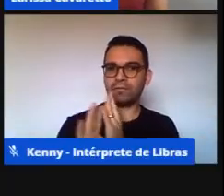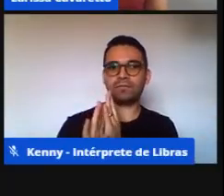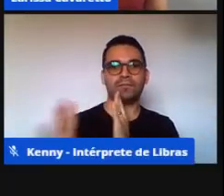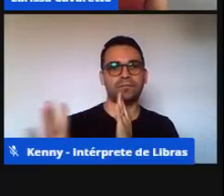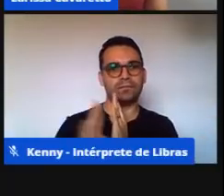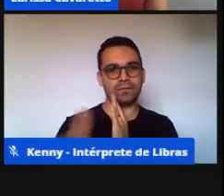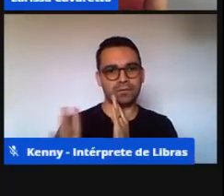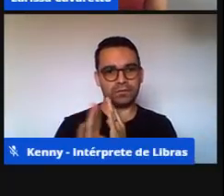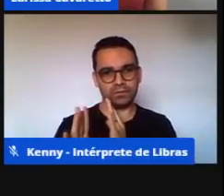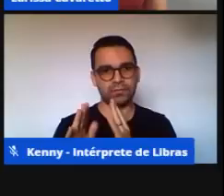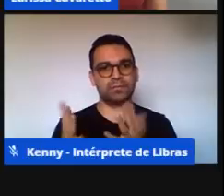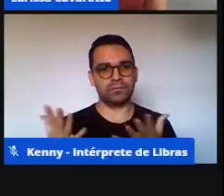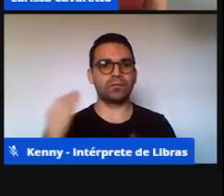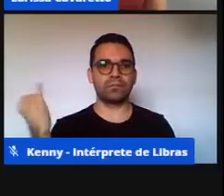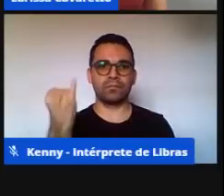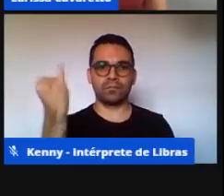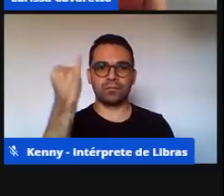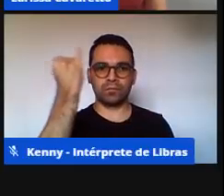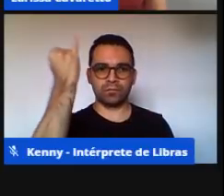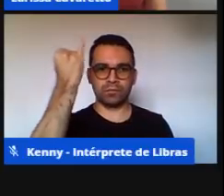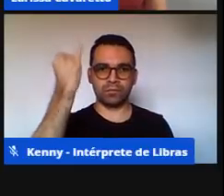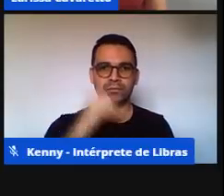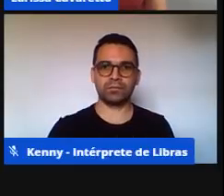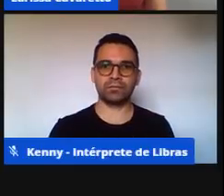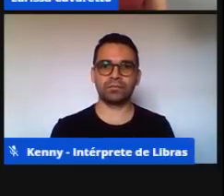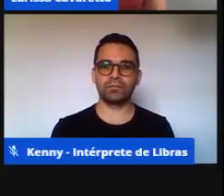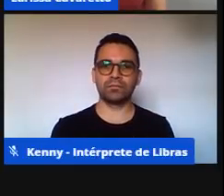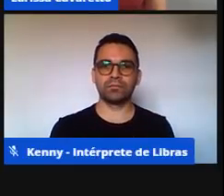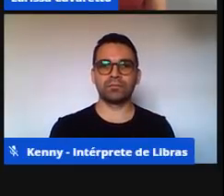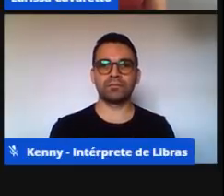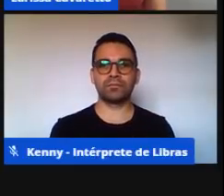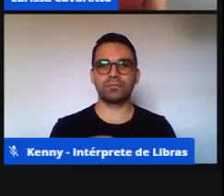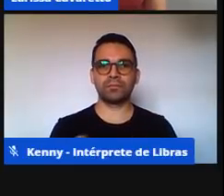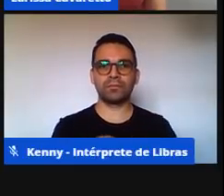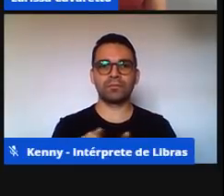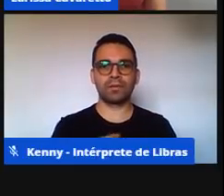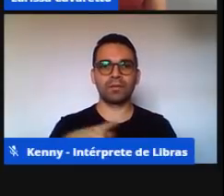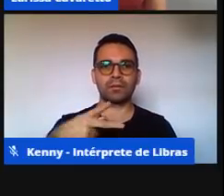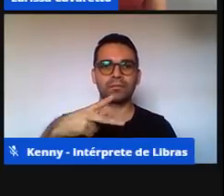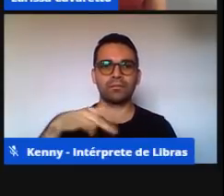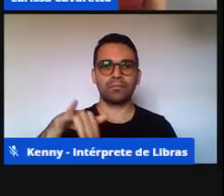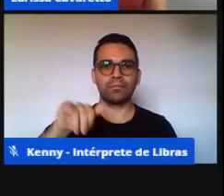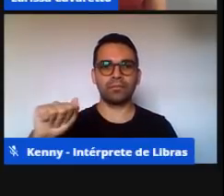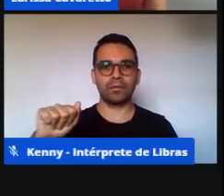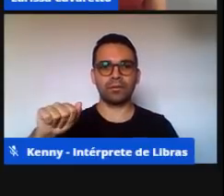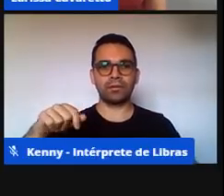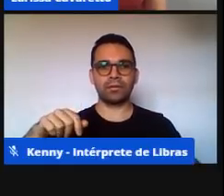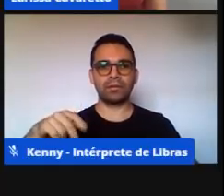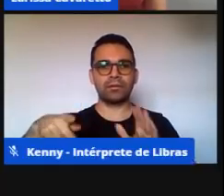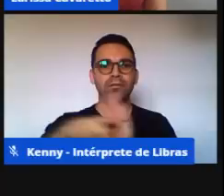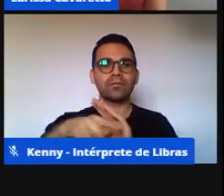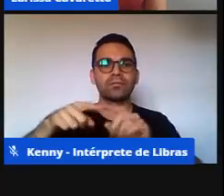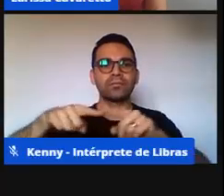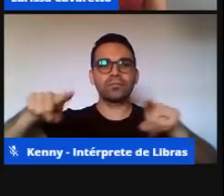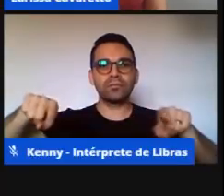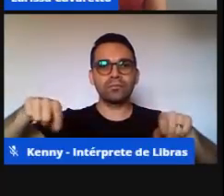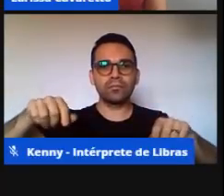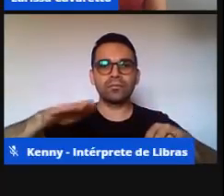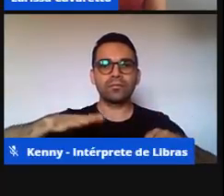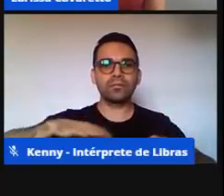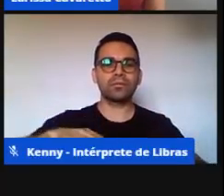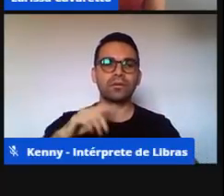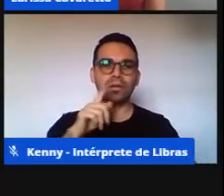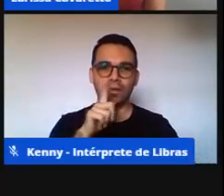questão, aquela questão que eu falei de ter pias instaladas fora dos sanitários para lavagem de mãos, também ajuda em evitar de